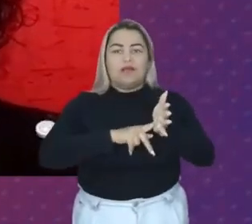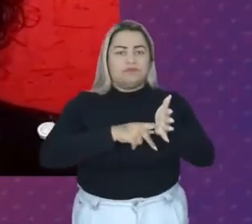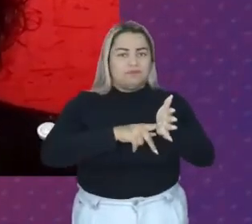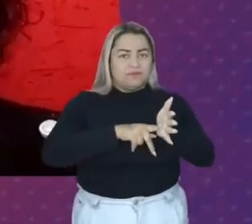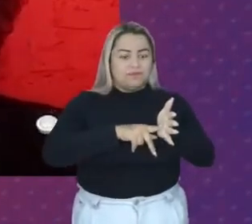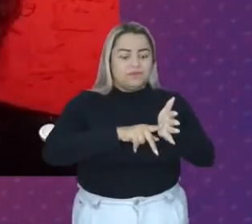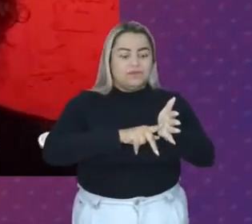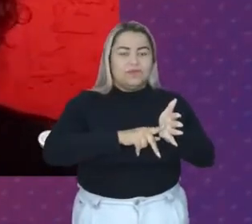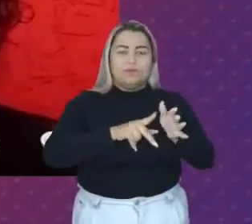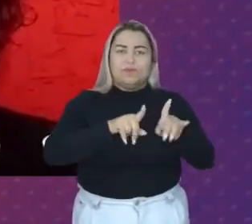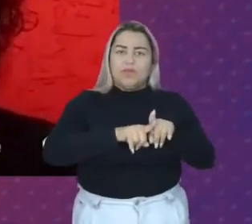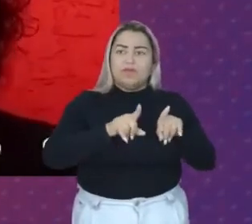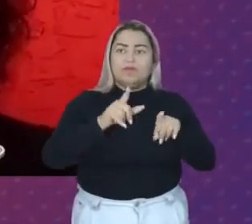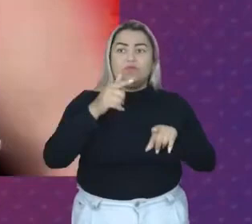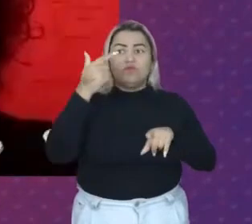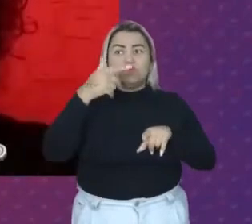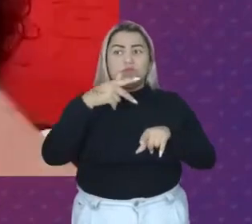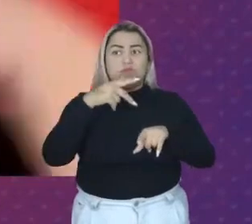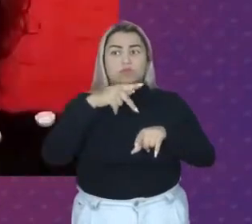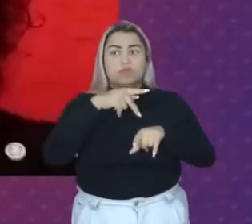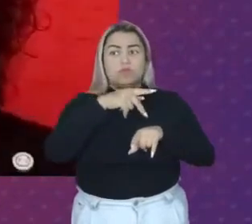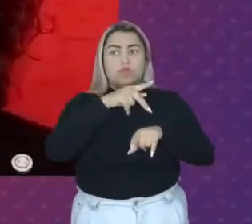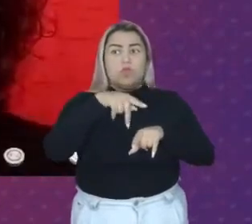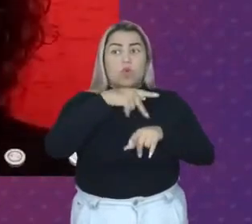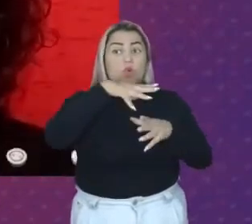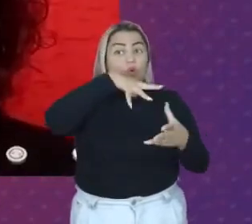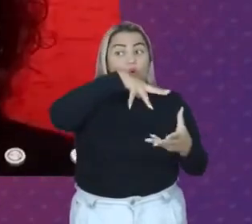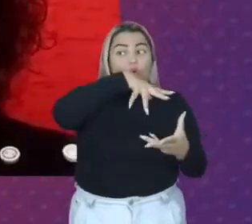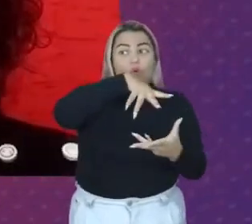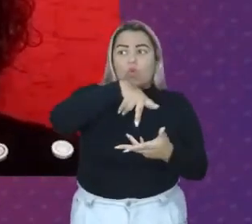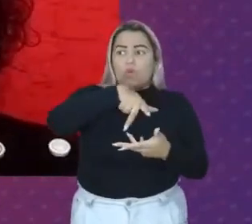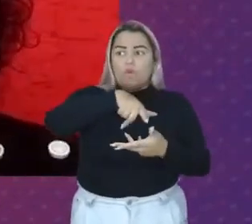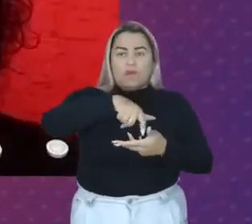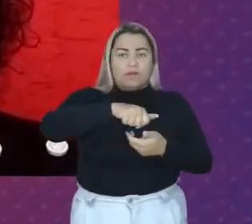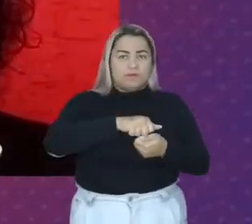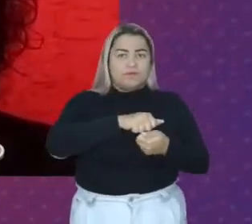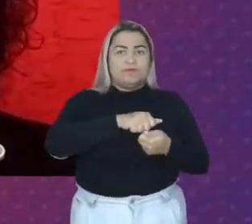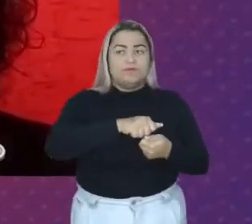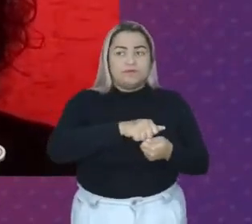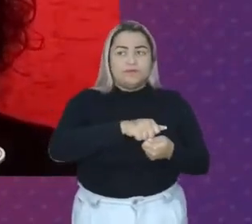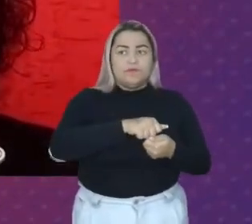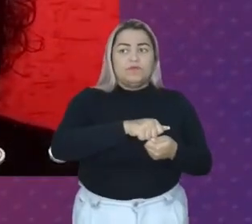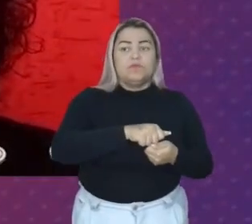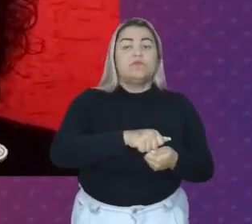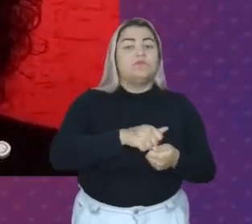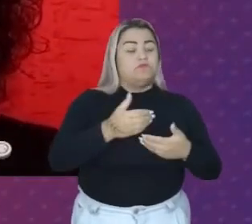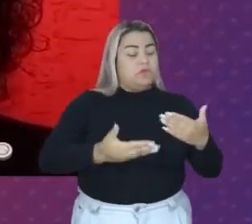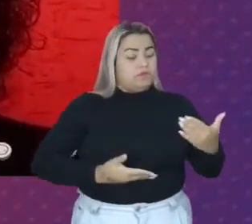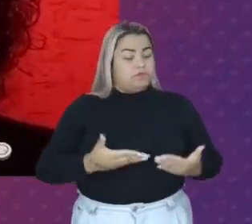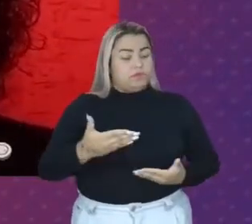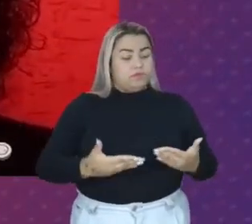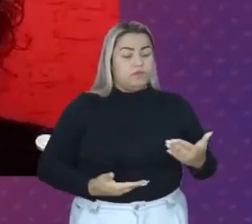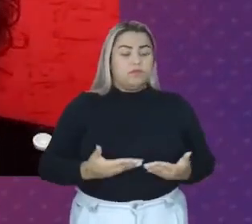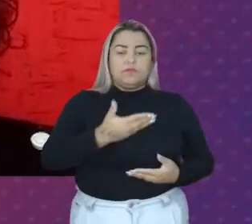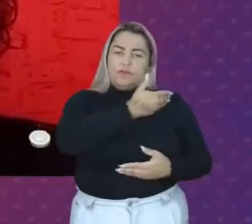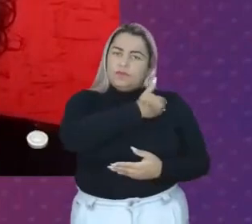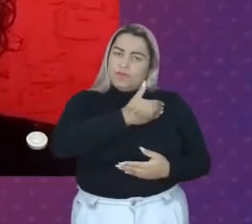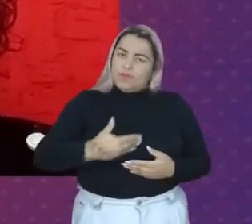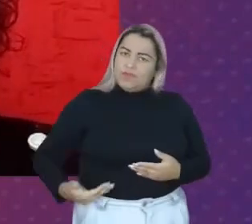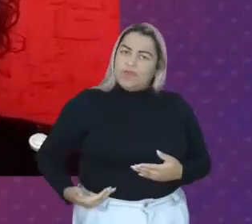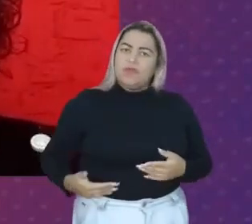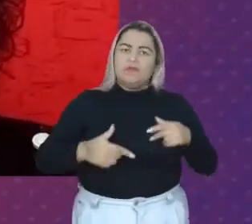sindicato internacional, um sindicato global, como a gente chama Internacional de Serviços Públicos, eu